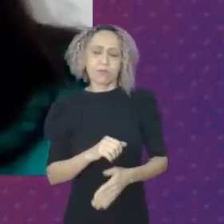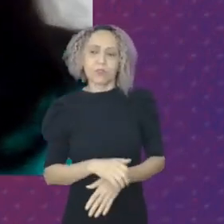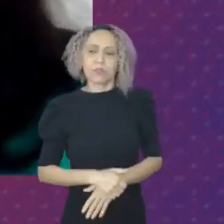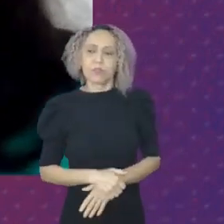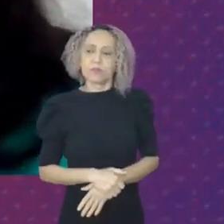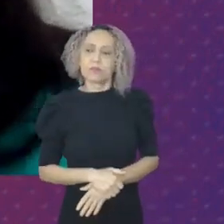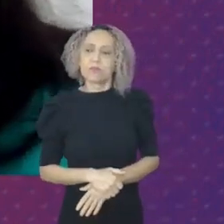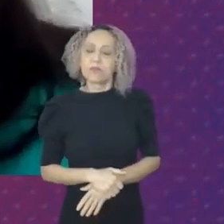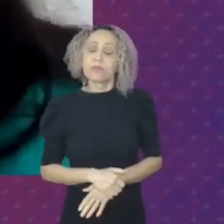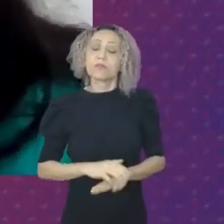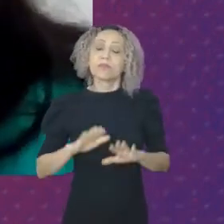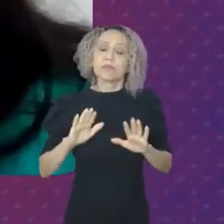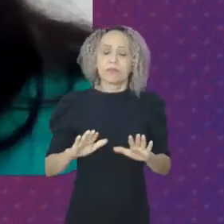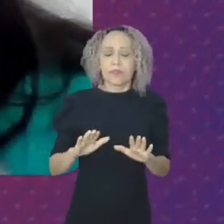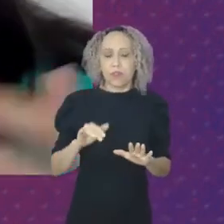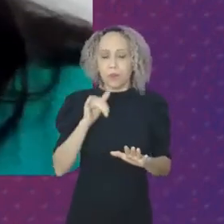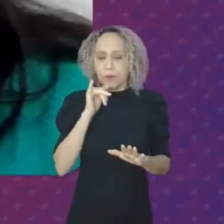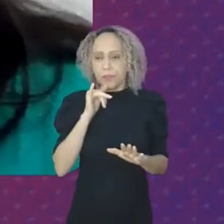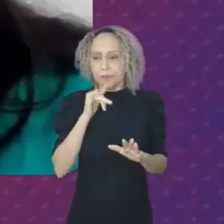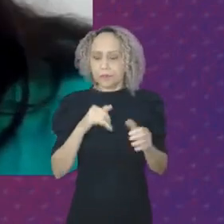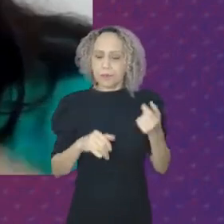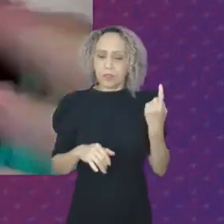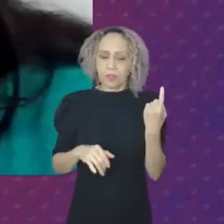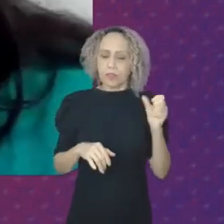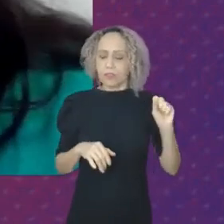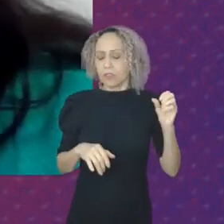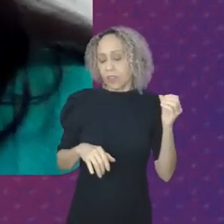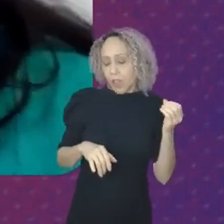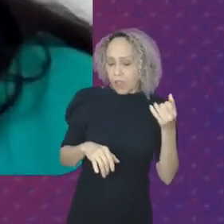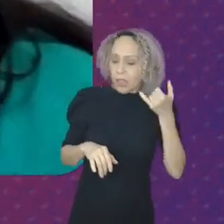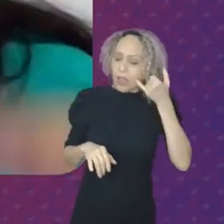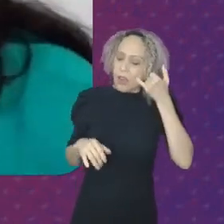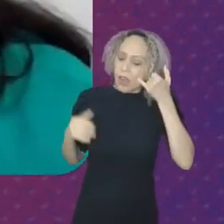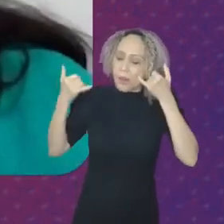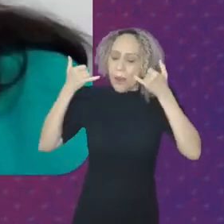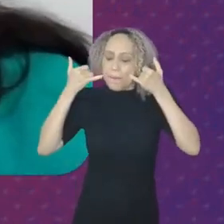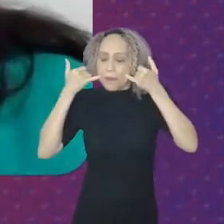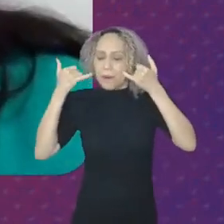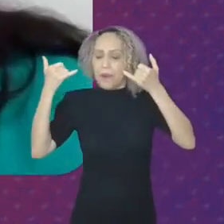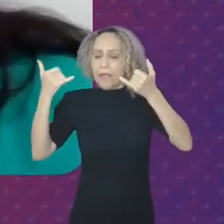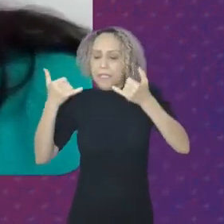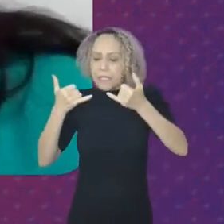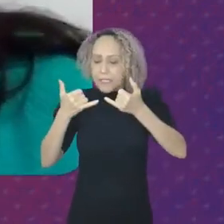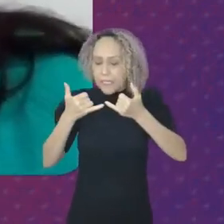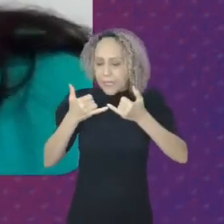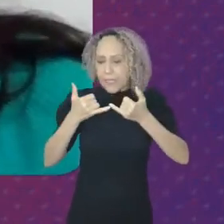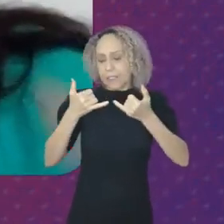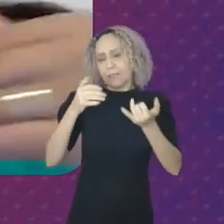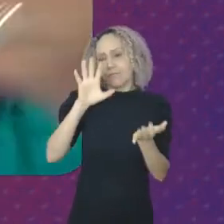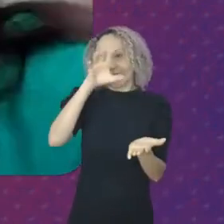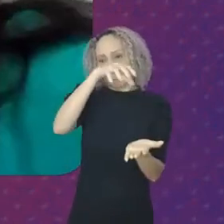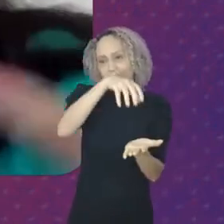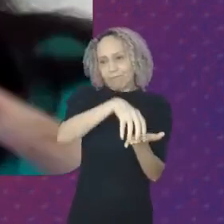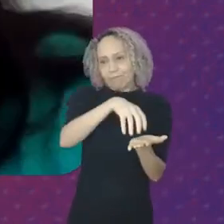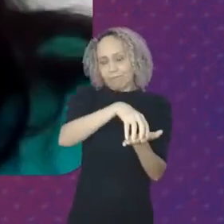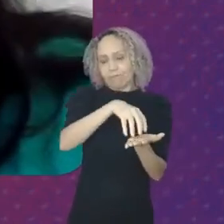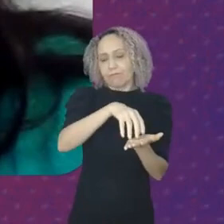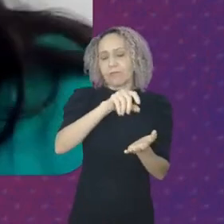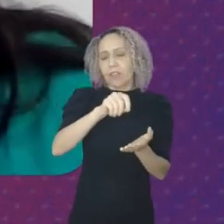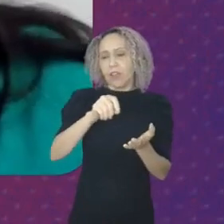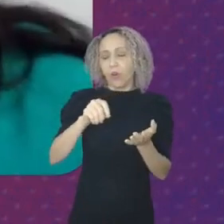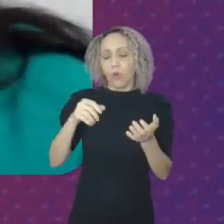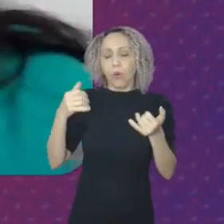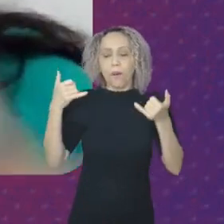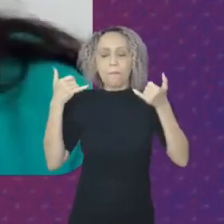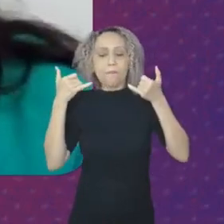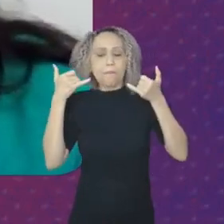em que mantém um relacionamento direto com as cidadãs e cidadãos, através da central, né, com contato aí